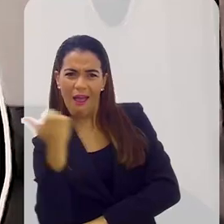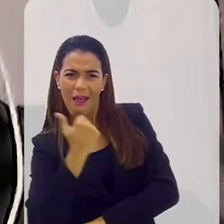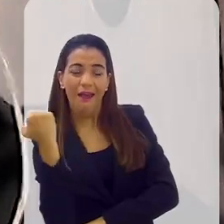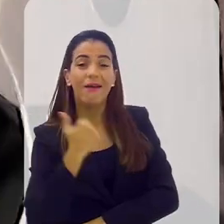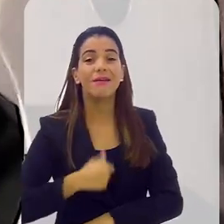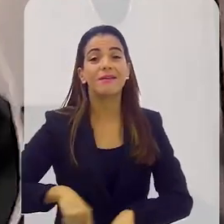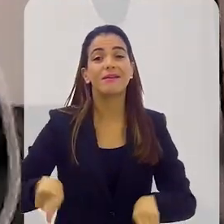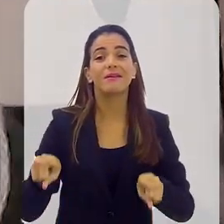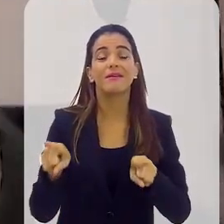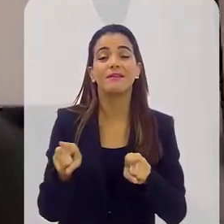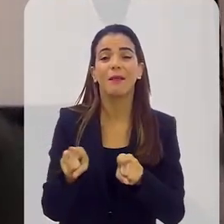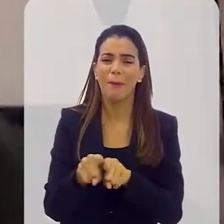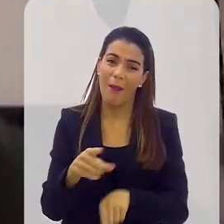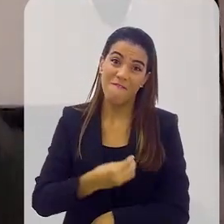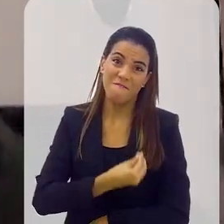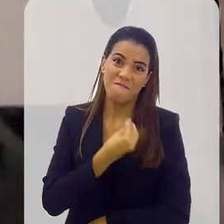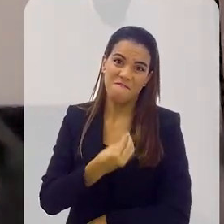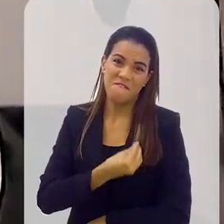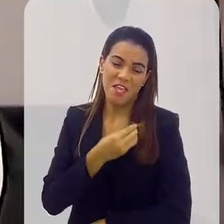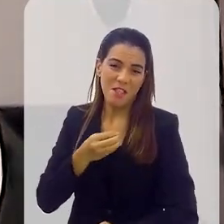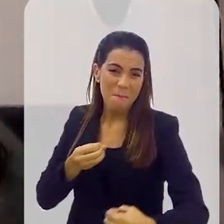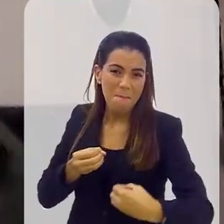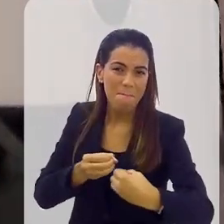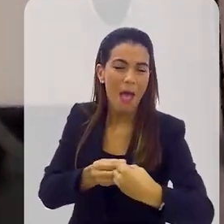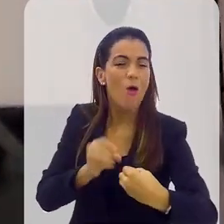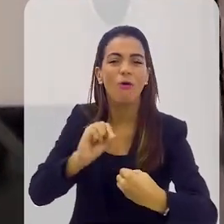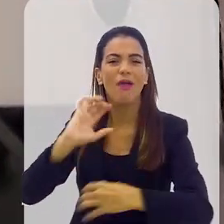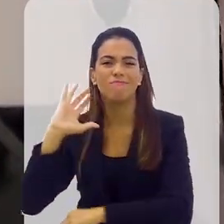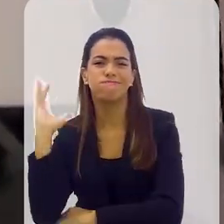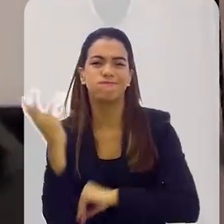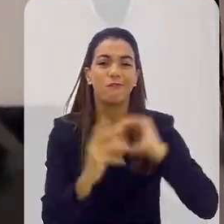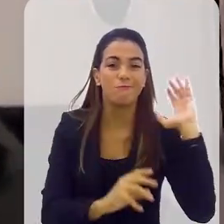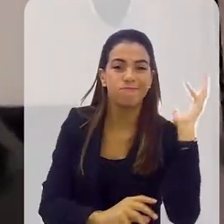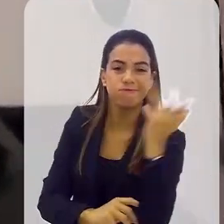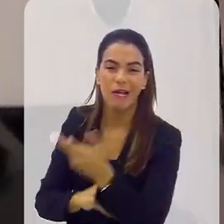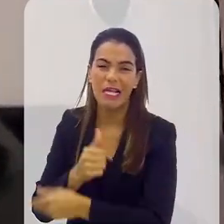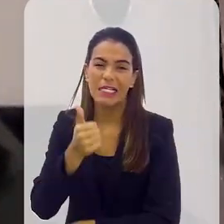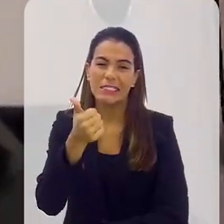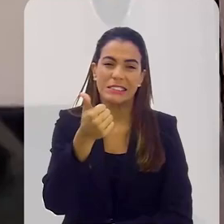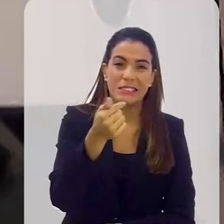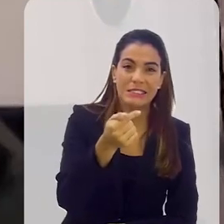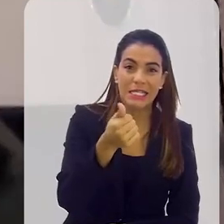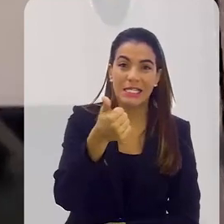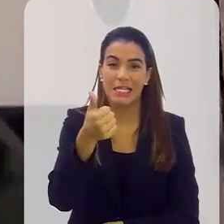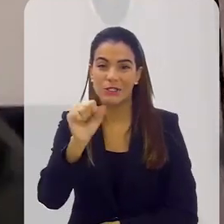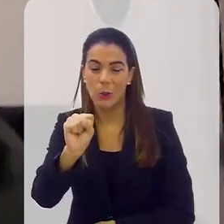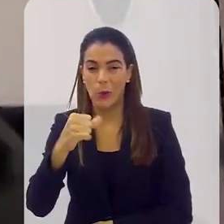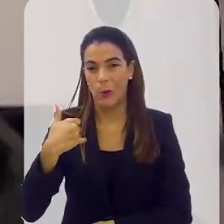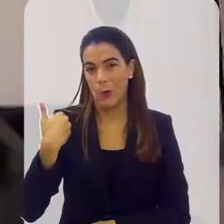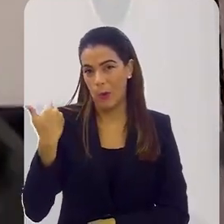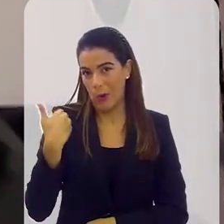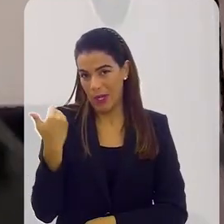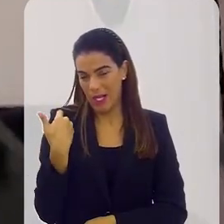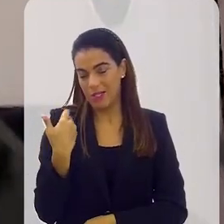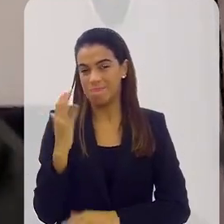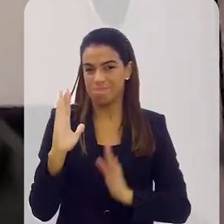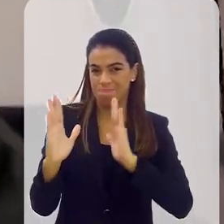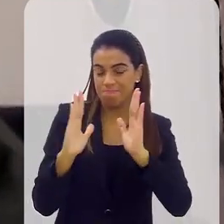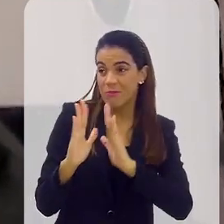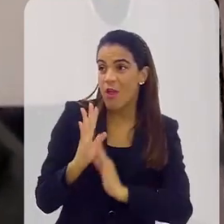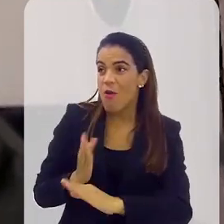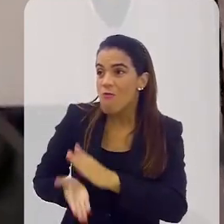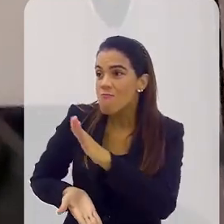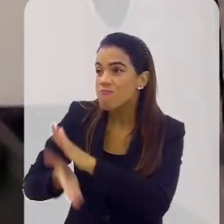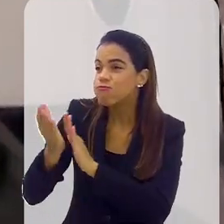gente tinha uma vida bem perto da natureza aí com meus 17, 18 anos. Viajei muito, conheci muita